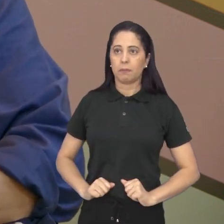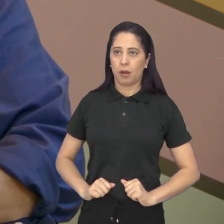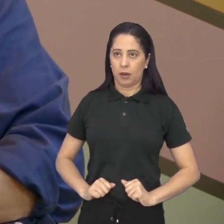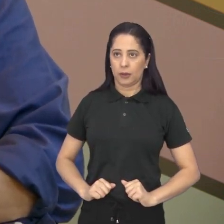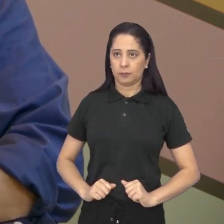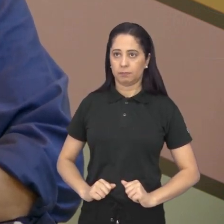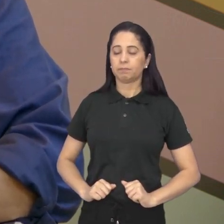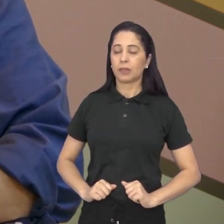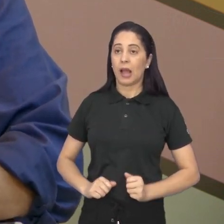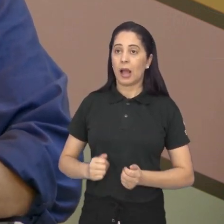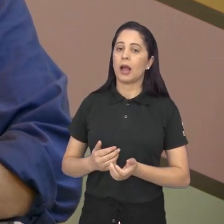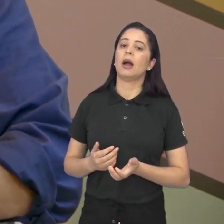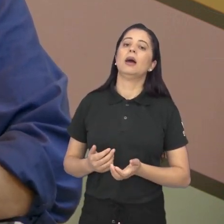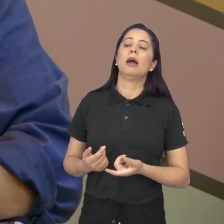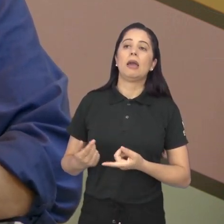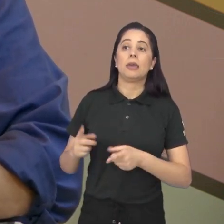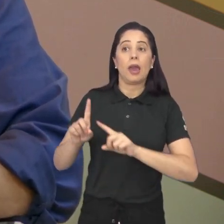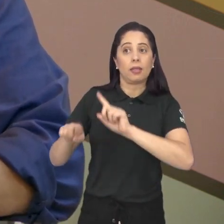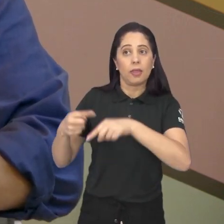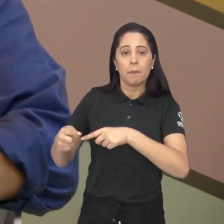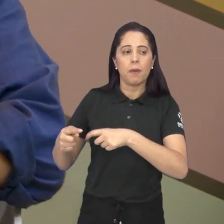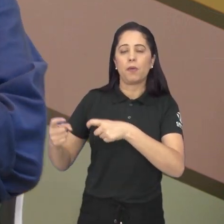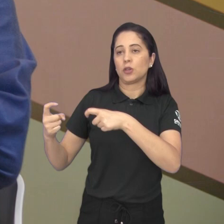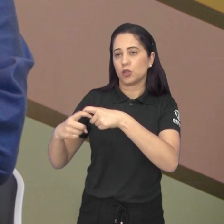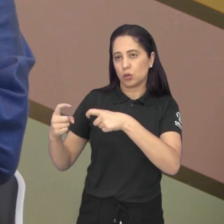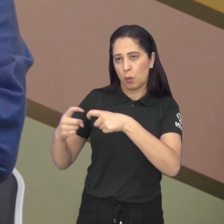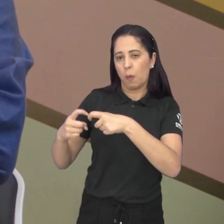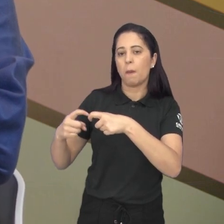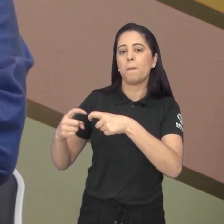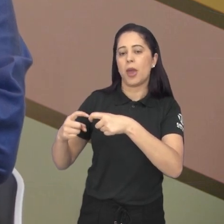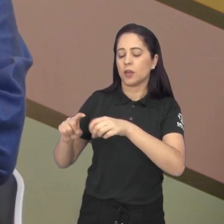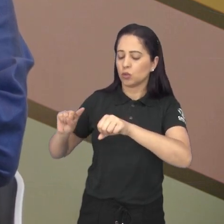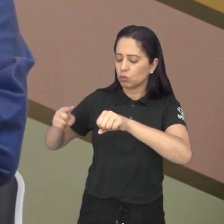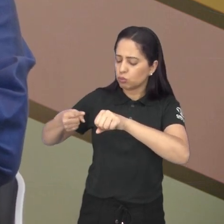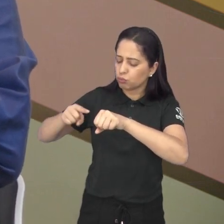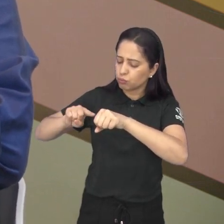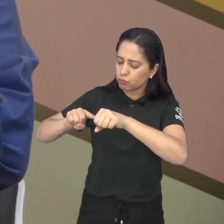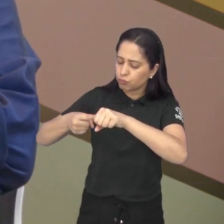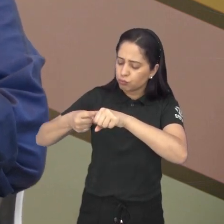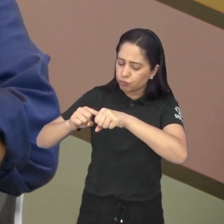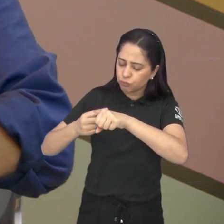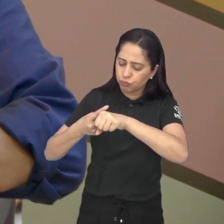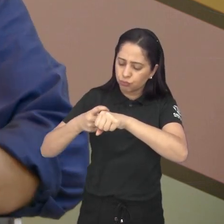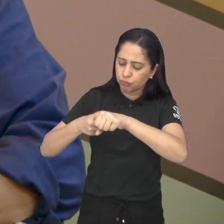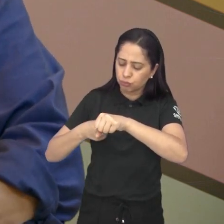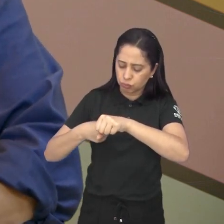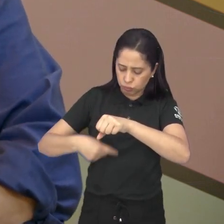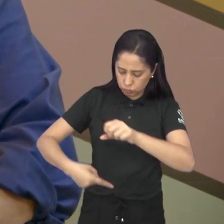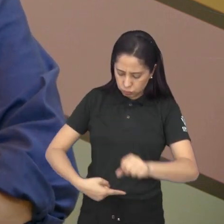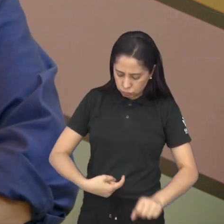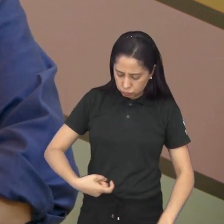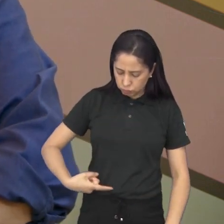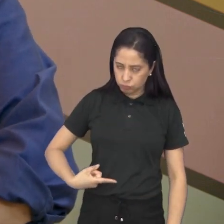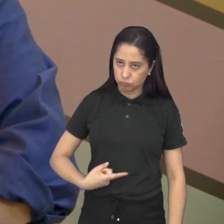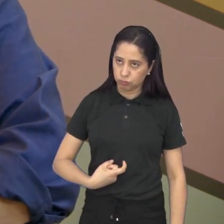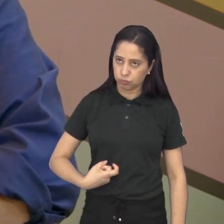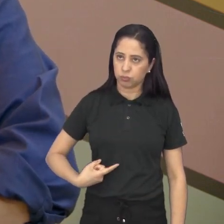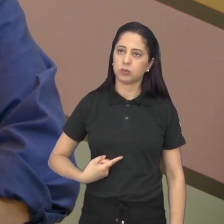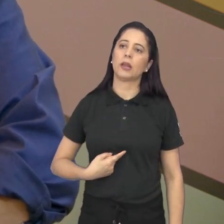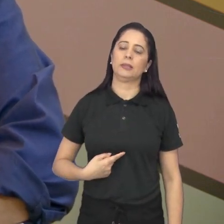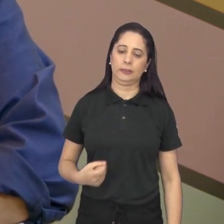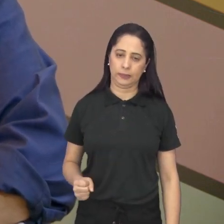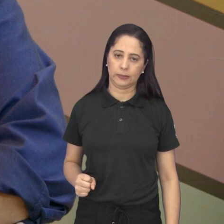diarreia, para limpar, para o colonoscopista conseguir enxergar essas lesões e já retirar. Né? Então essa é a